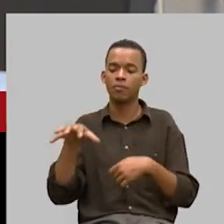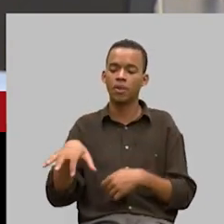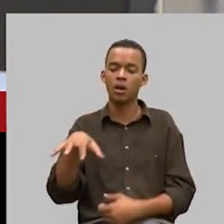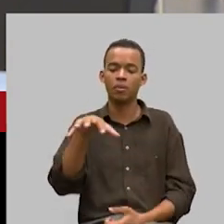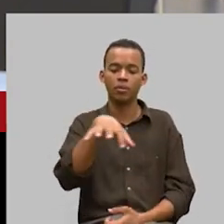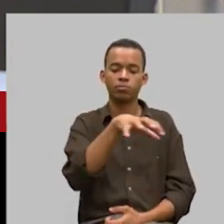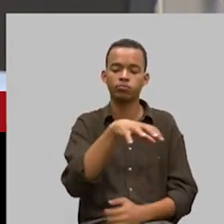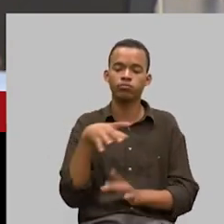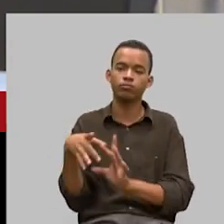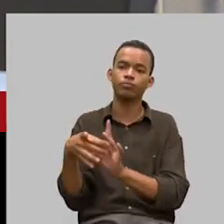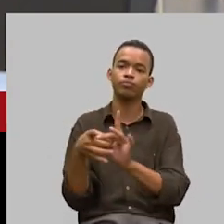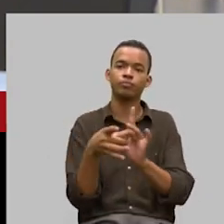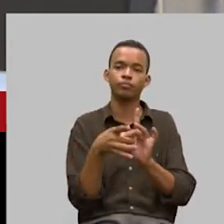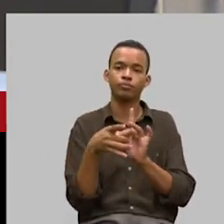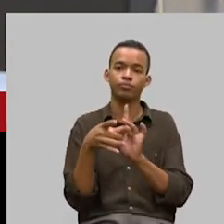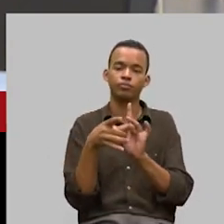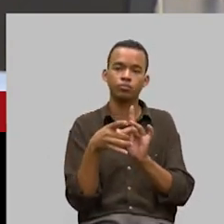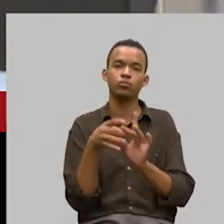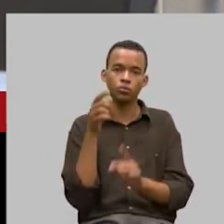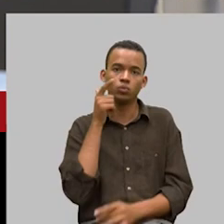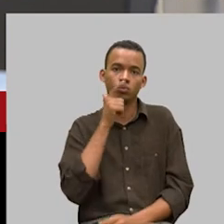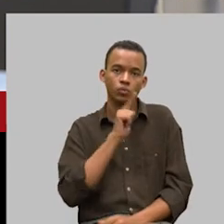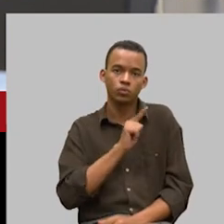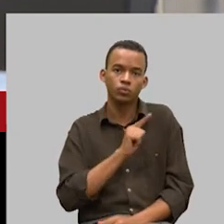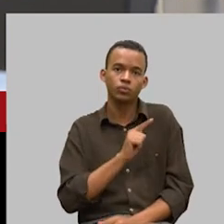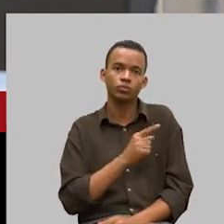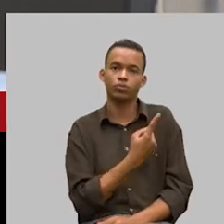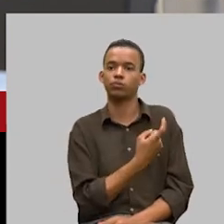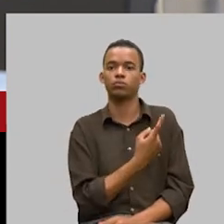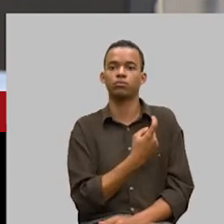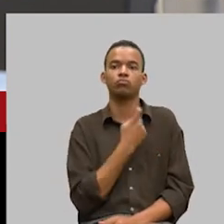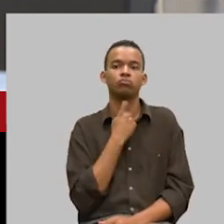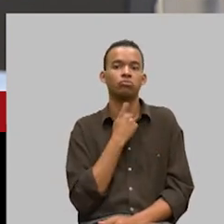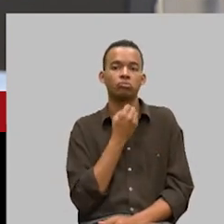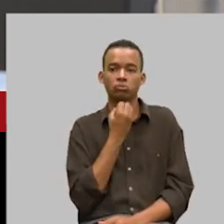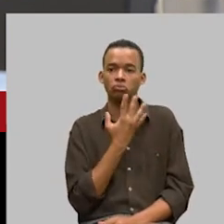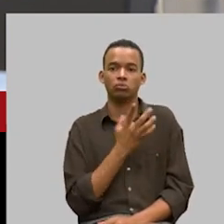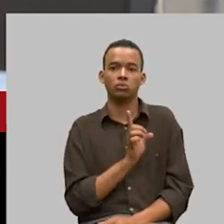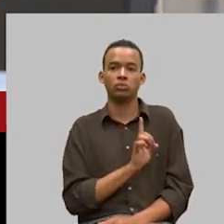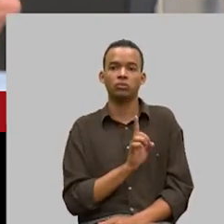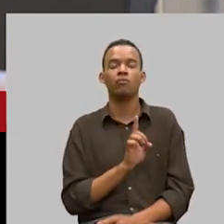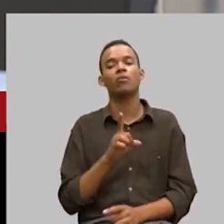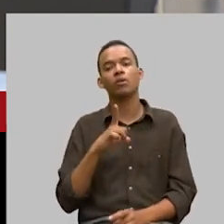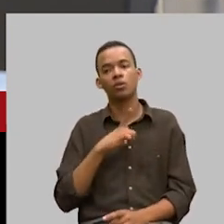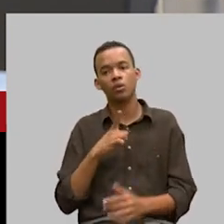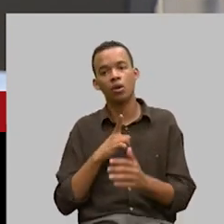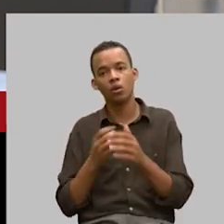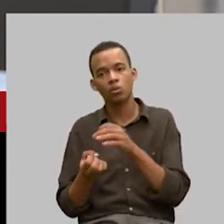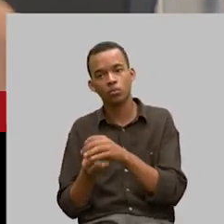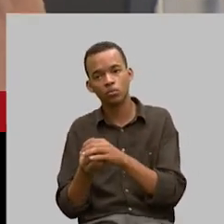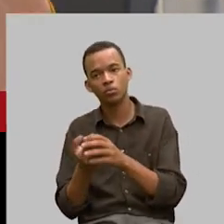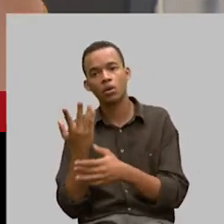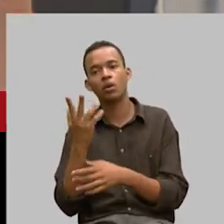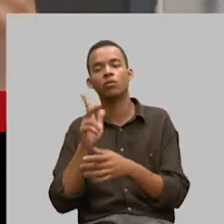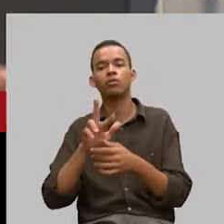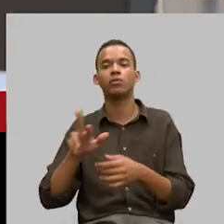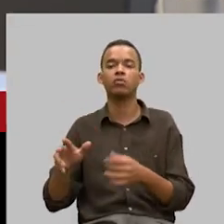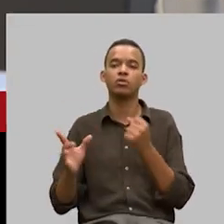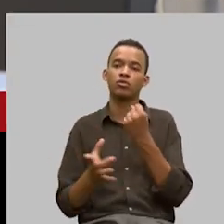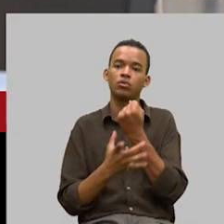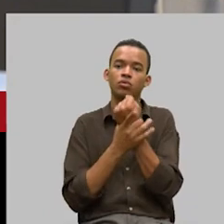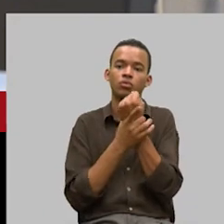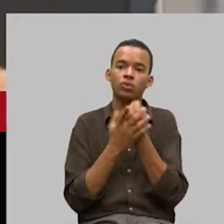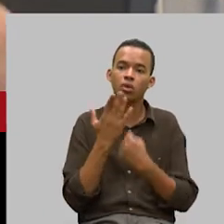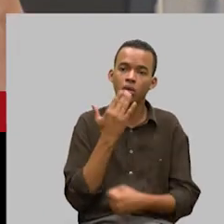que que seja intersetorial e dentro disso a gente tem cada vez mais coisas aparecendo a segurança alimentar né as políticas